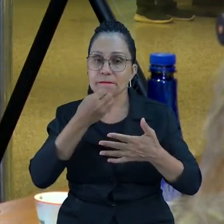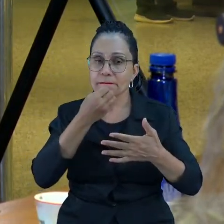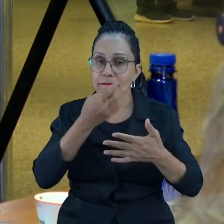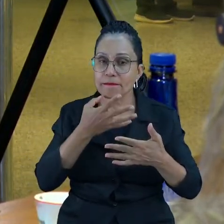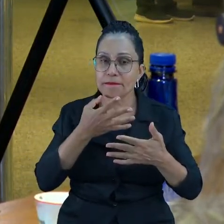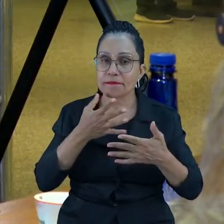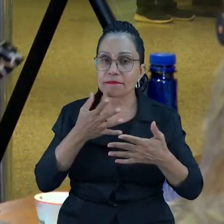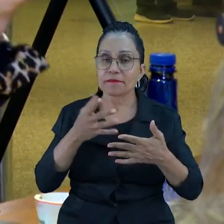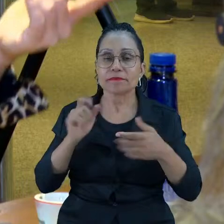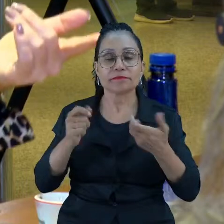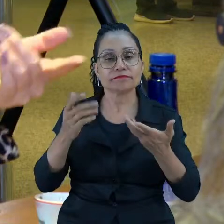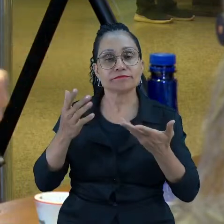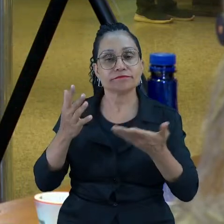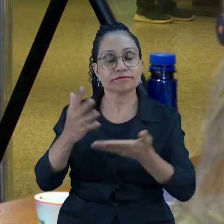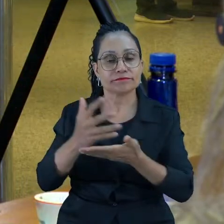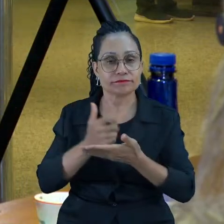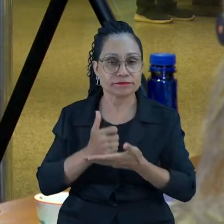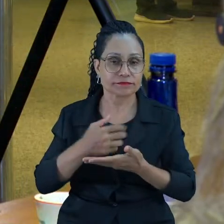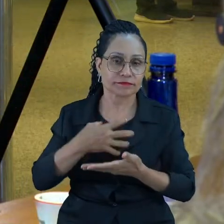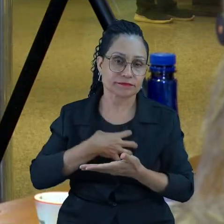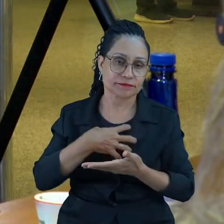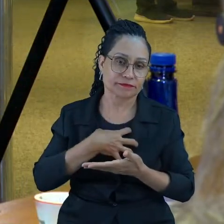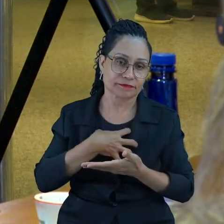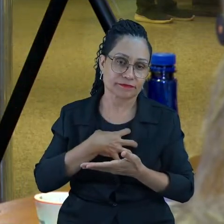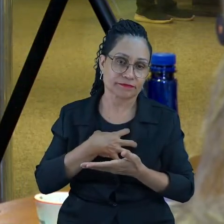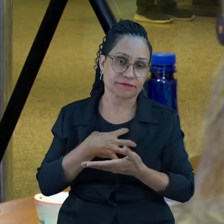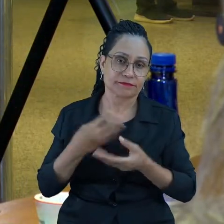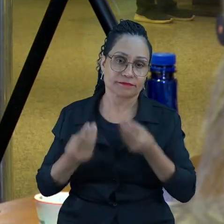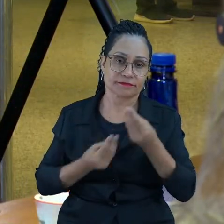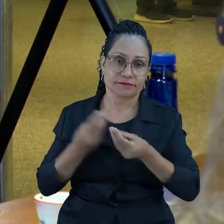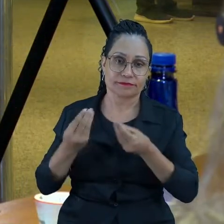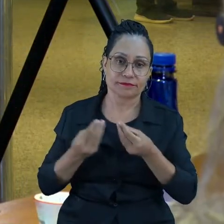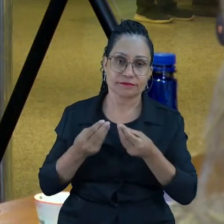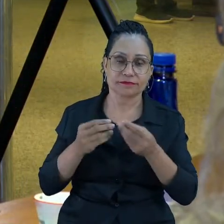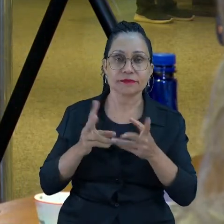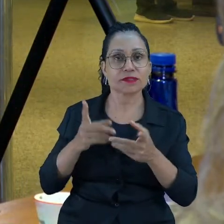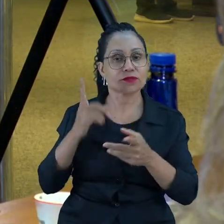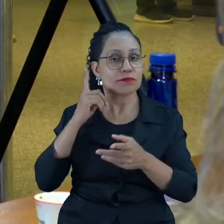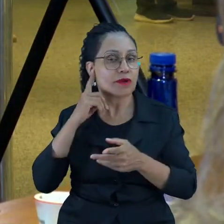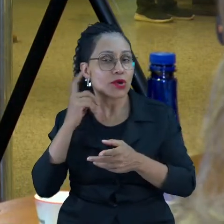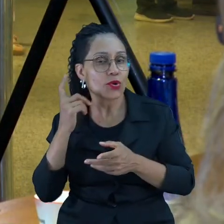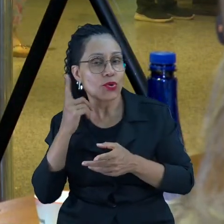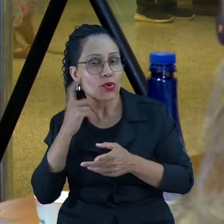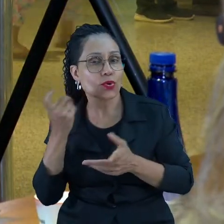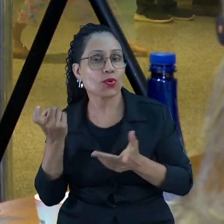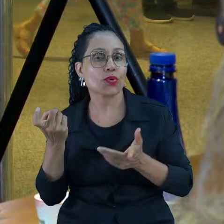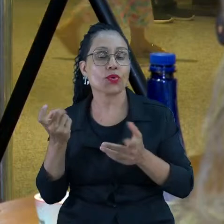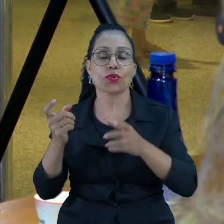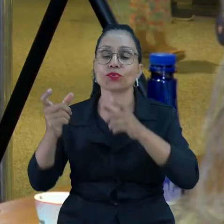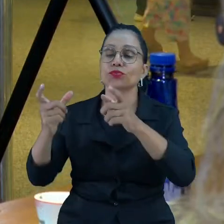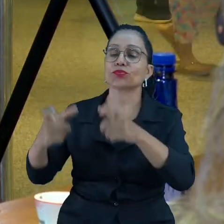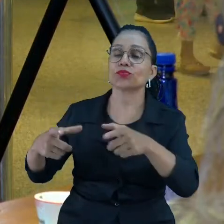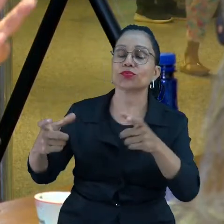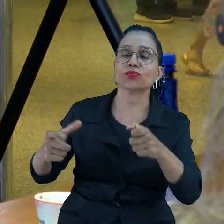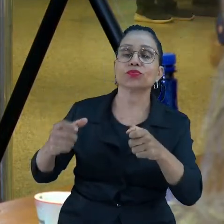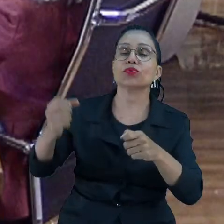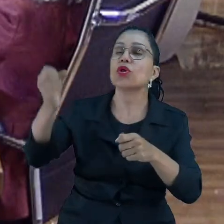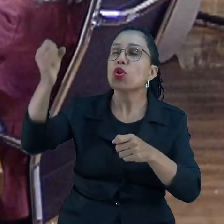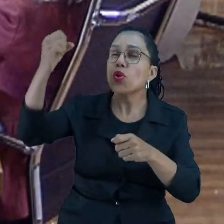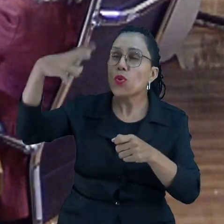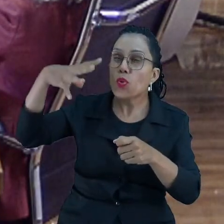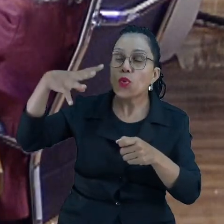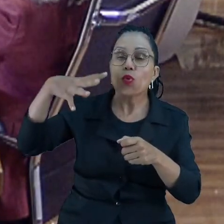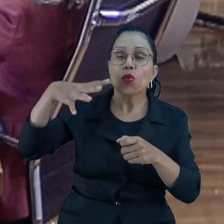Então, pensa-se em tudo, como, né, a Fernanda colocou, na questão do som, na questão do espaço, de luz, né,